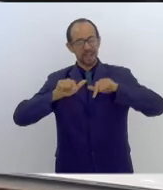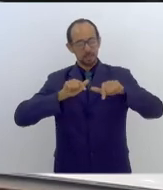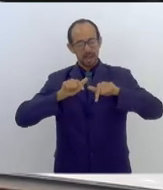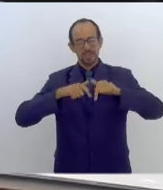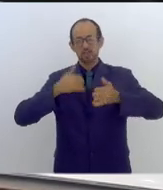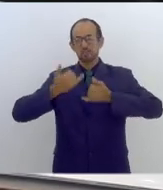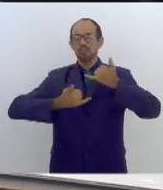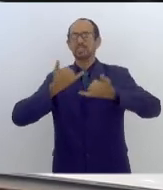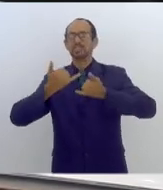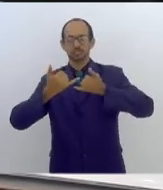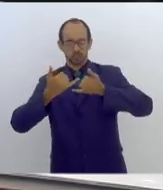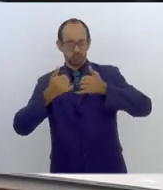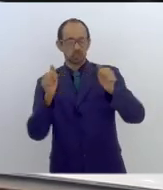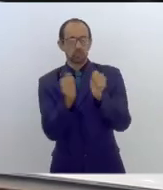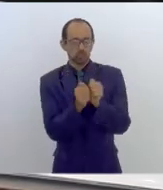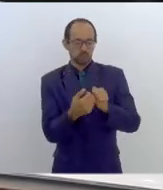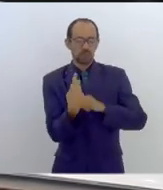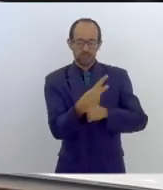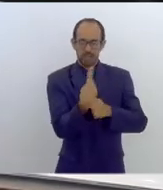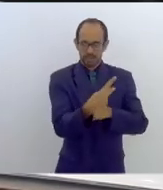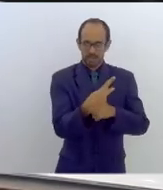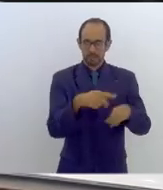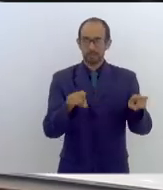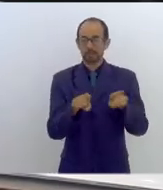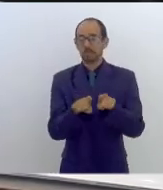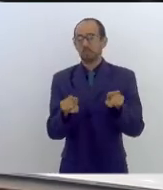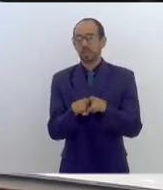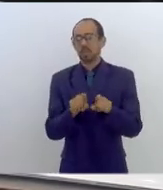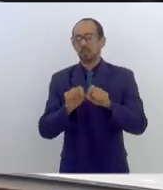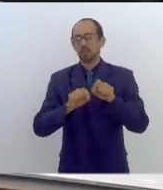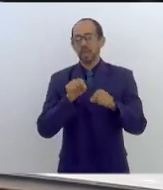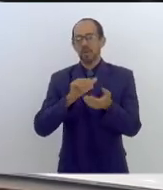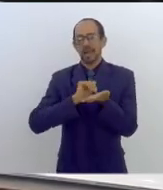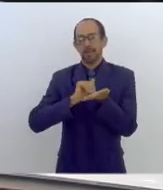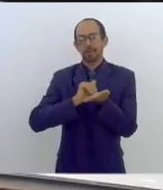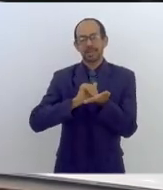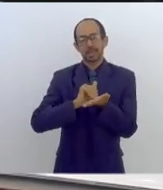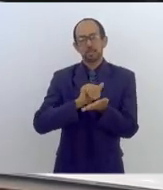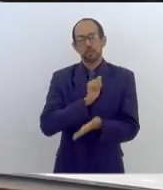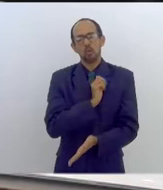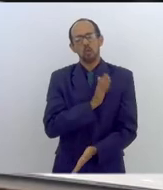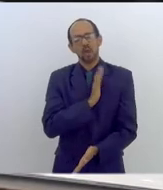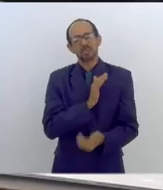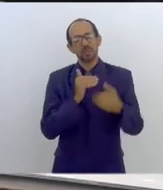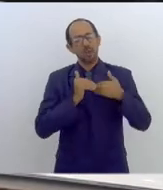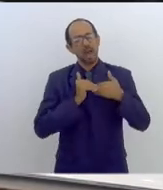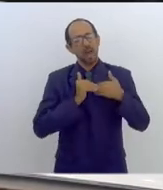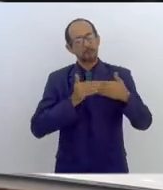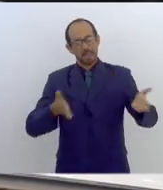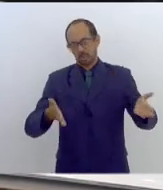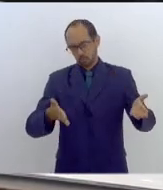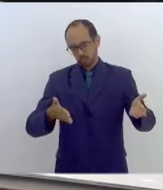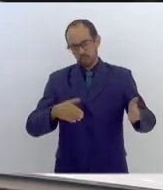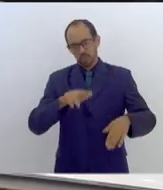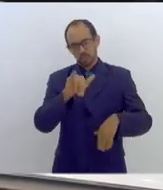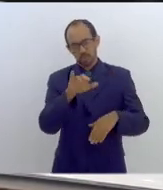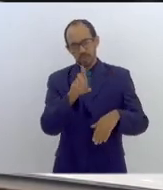conviver com ele e o gabinete e o coração aberto o Ricardo recebia